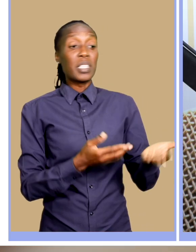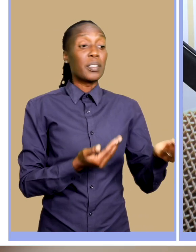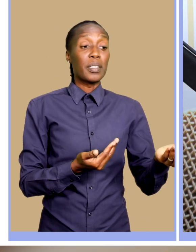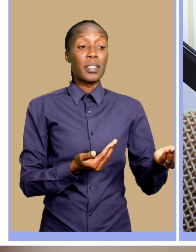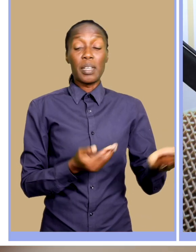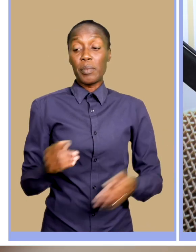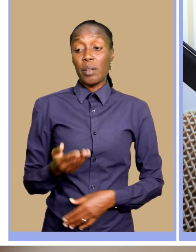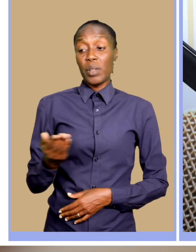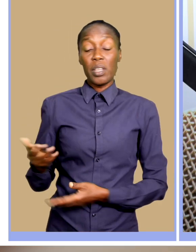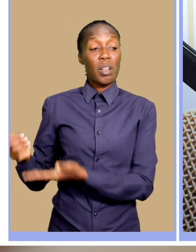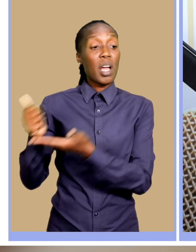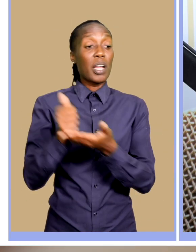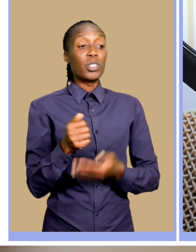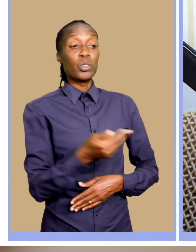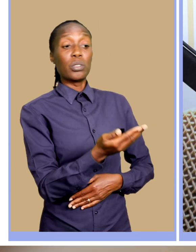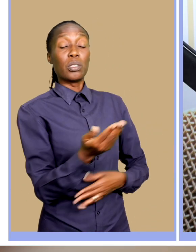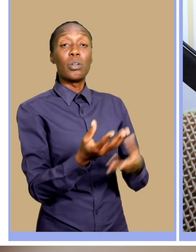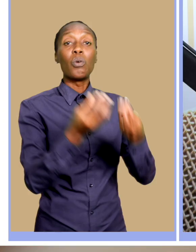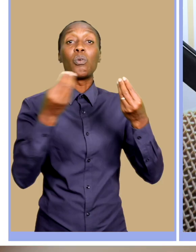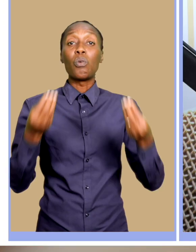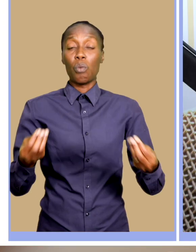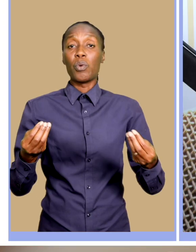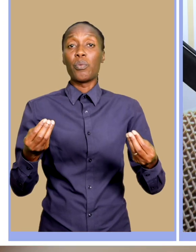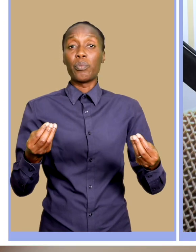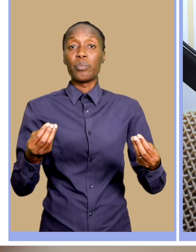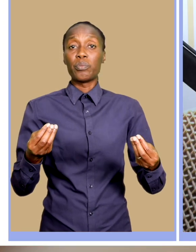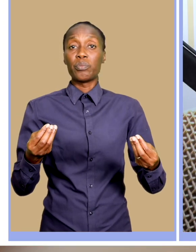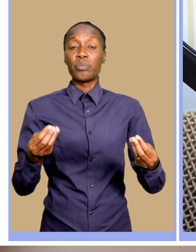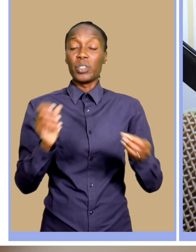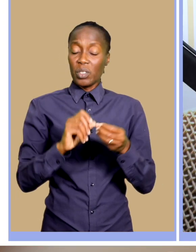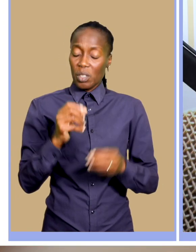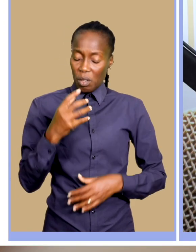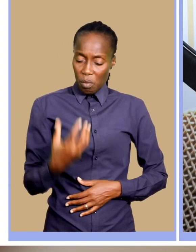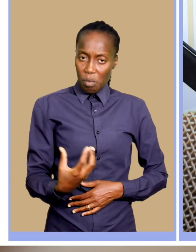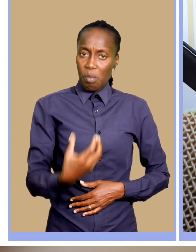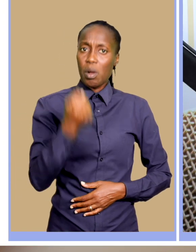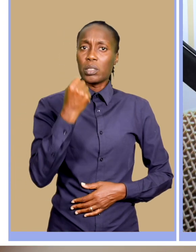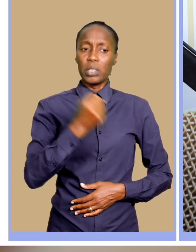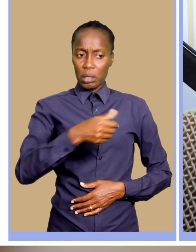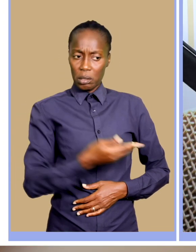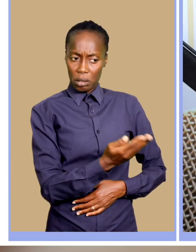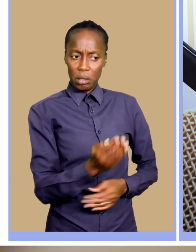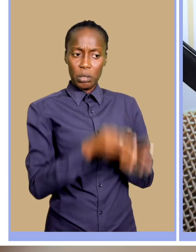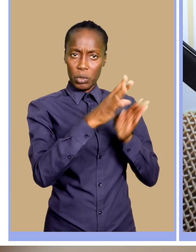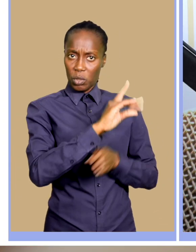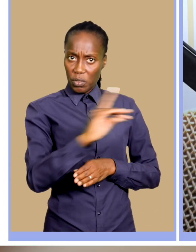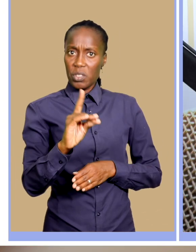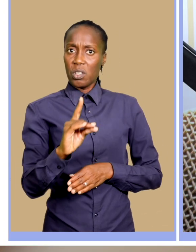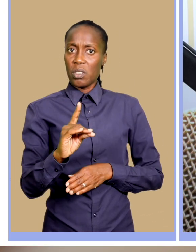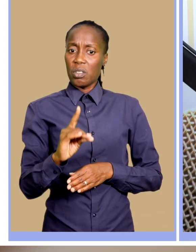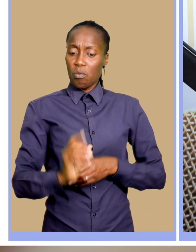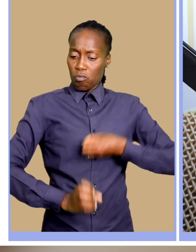seja, exporem através da sua voz que necessidades é que eles teriam para que as